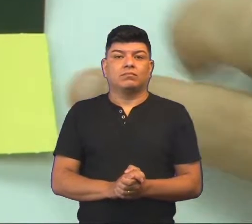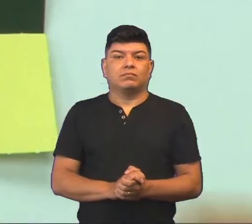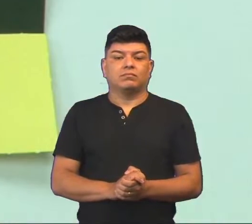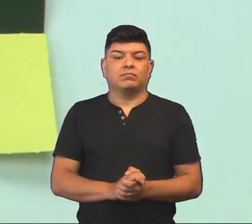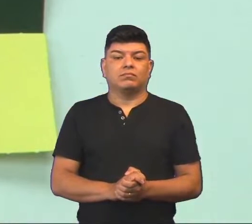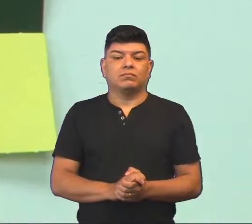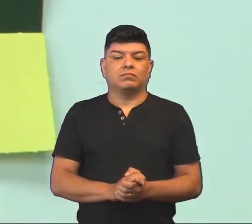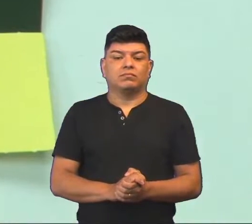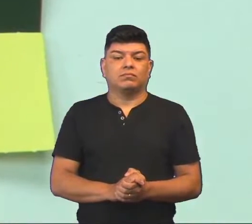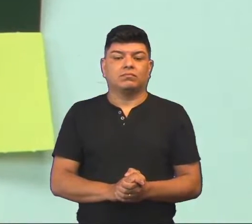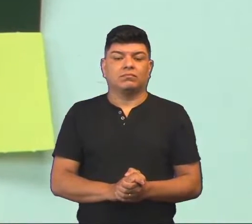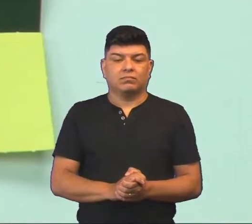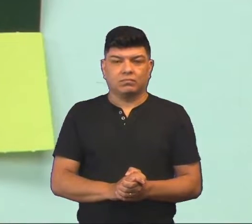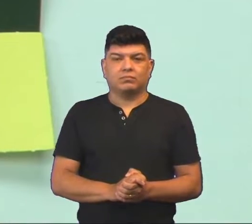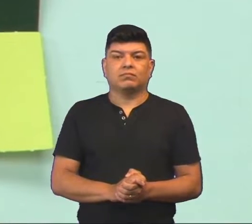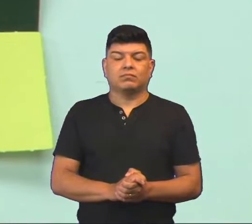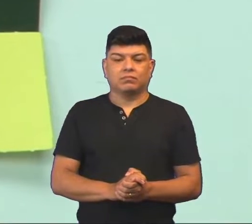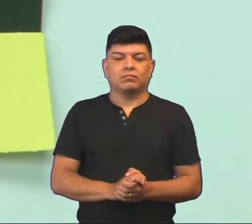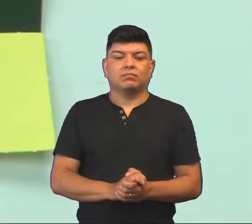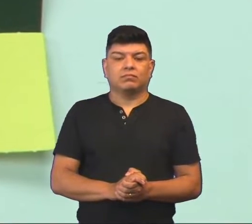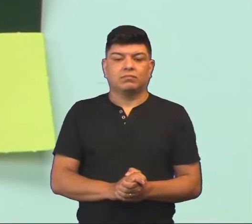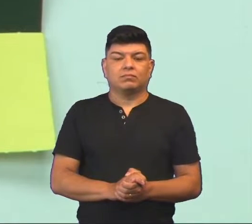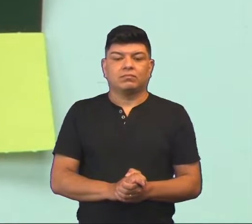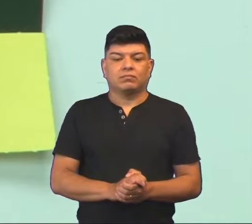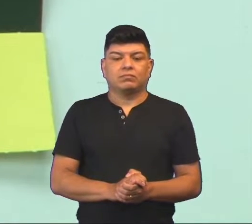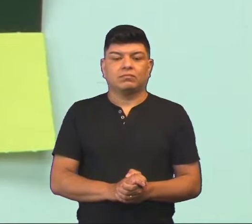Olha só. A mesma parte,